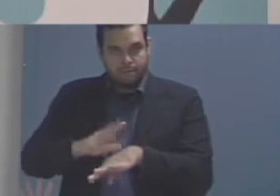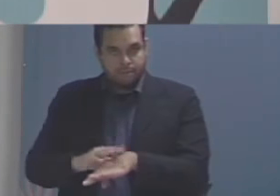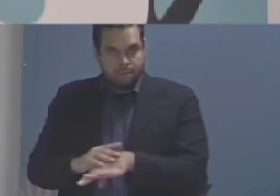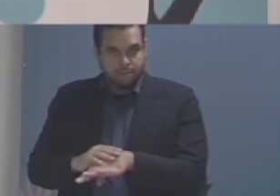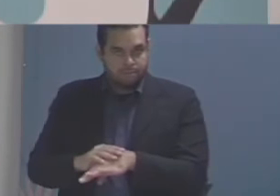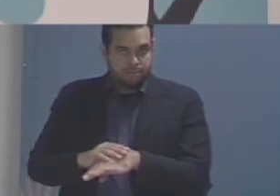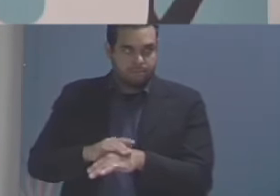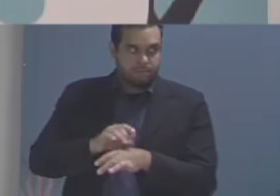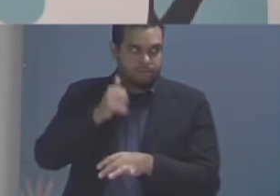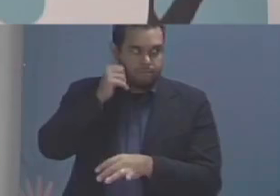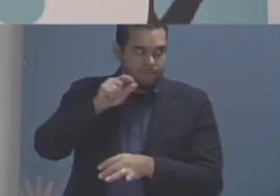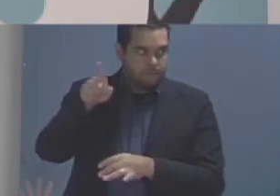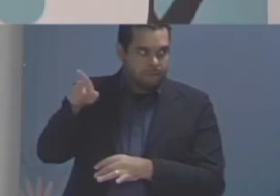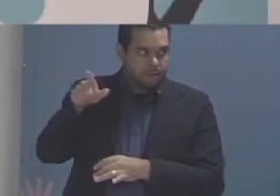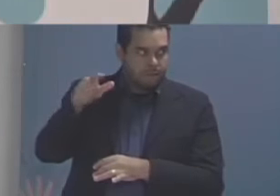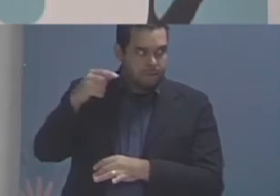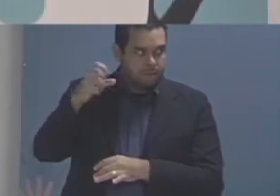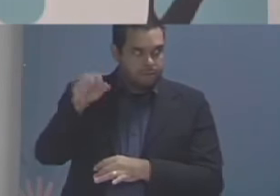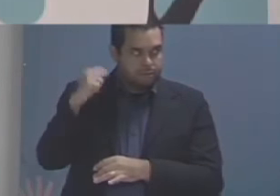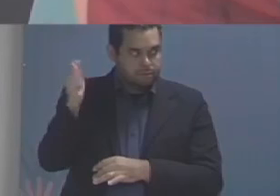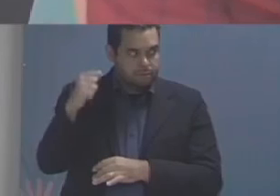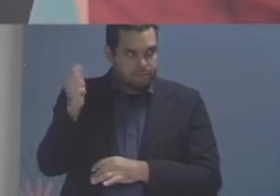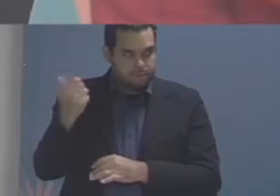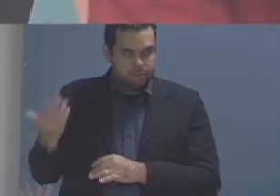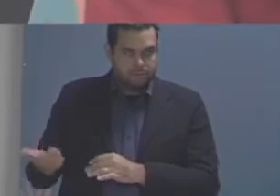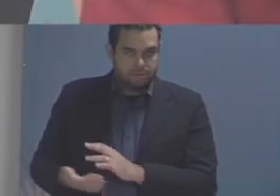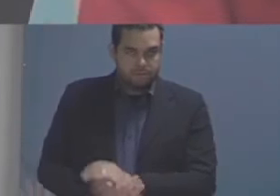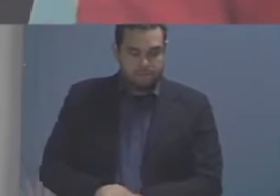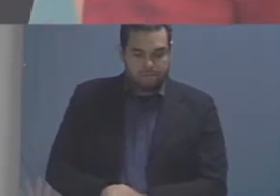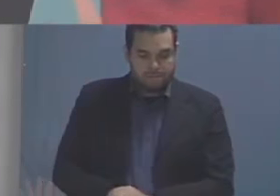707, Rio Grande do Sul, número 3718.